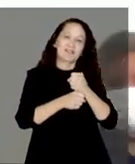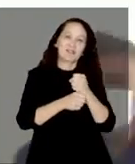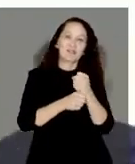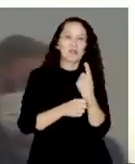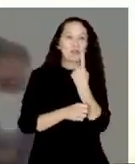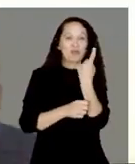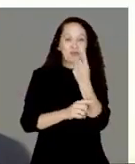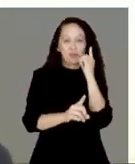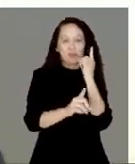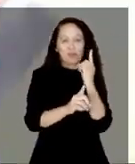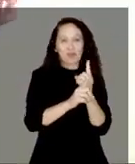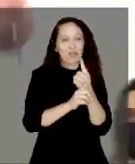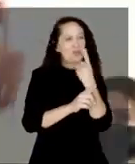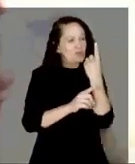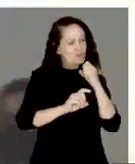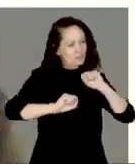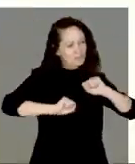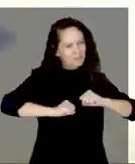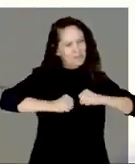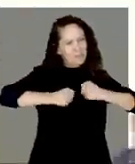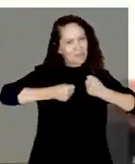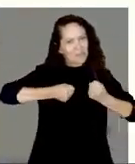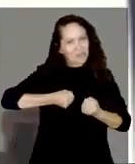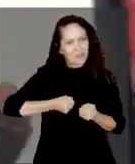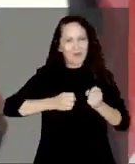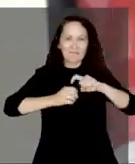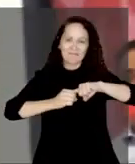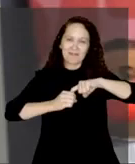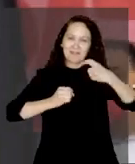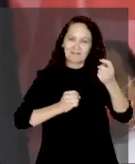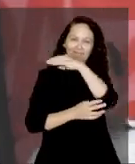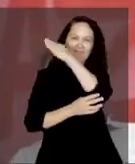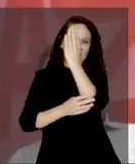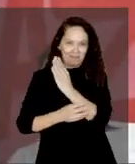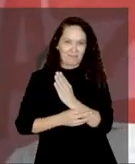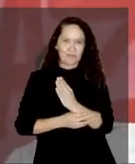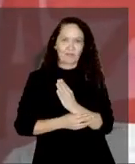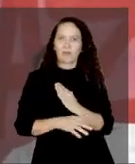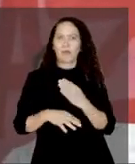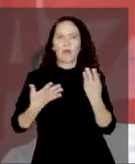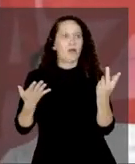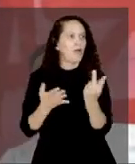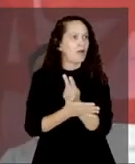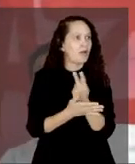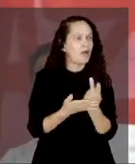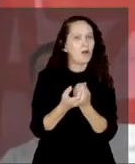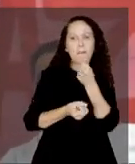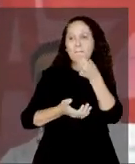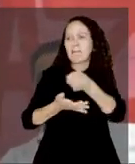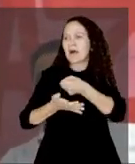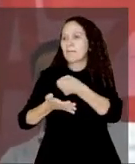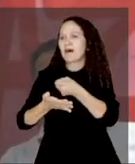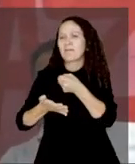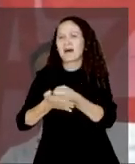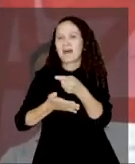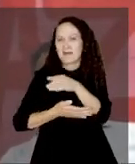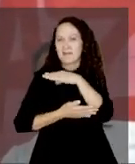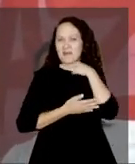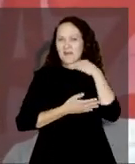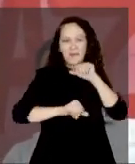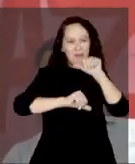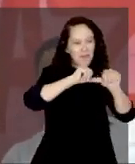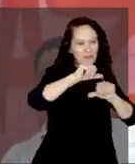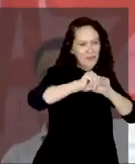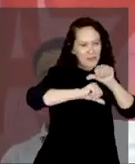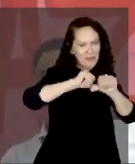democracia. E nós precisamos aprender que a democracia é algo muito, mas muito maior do